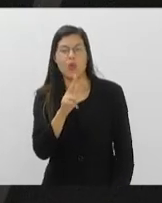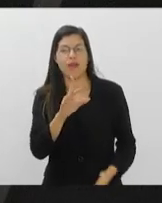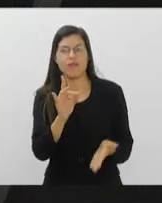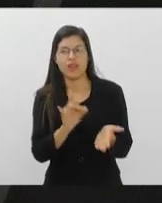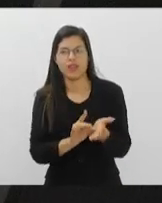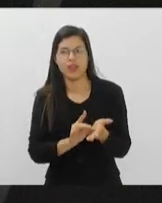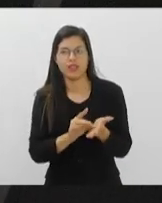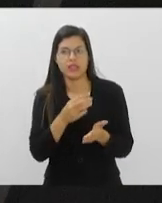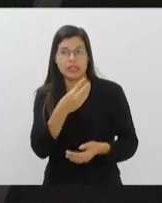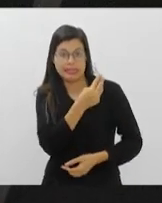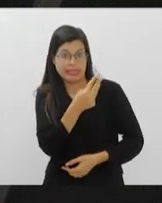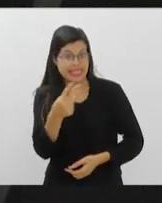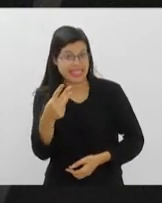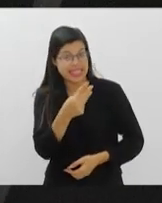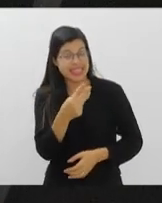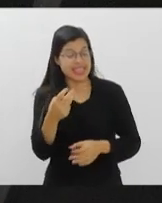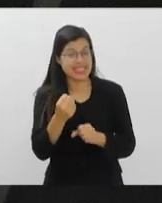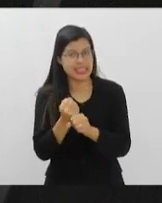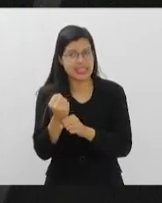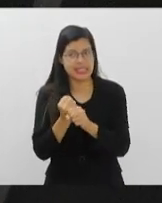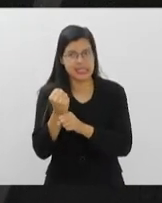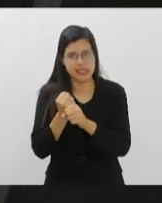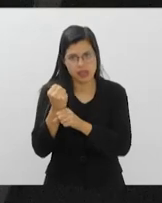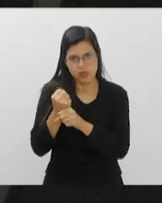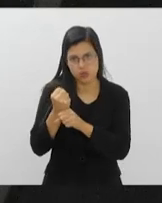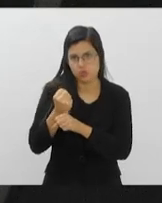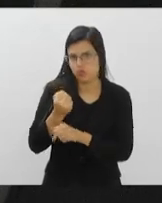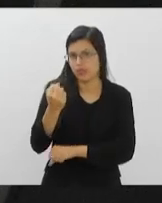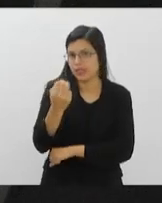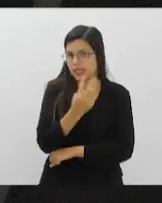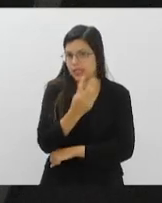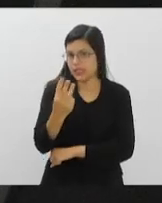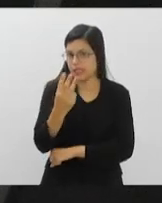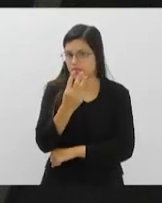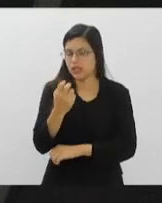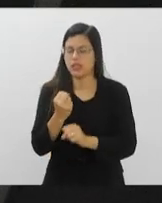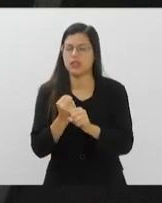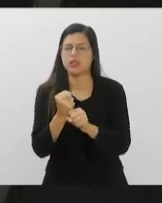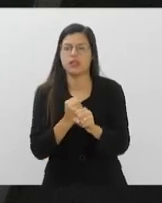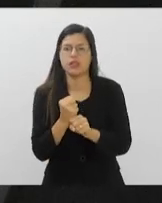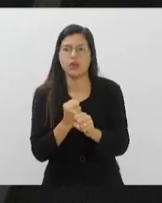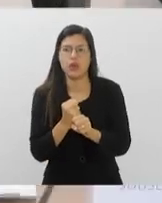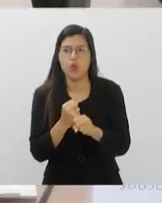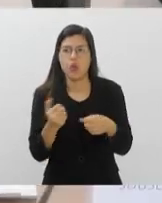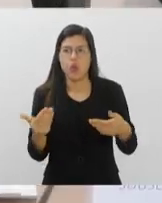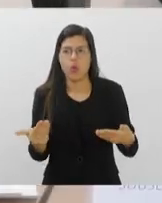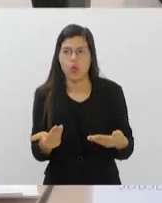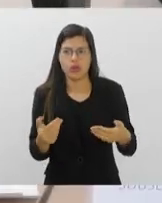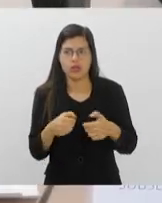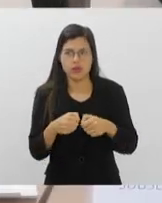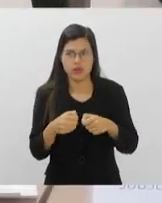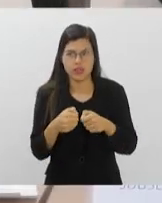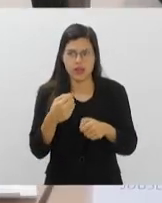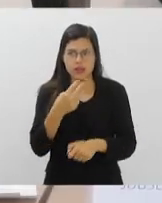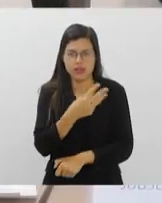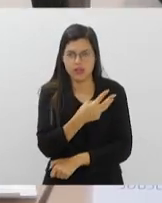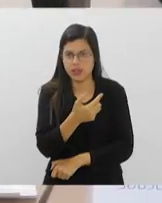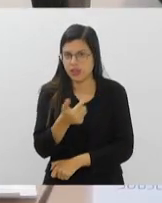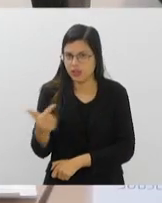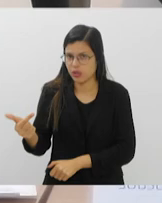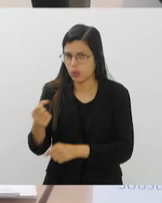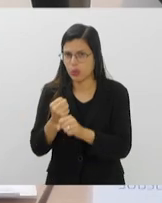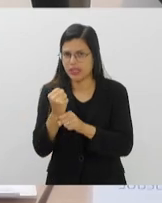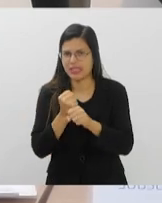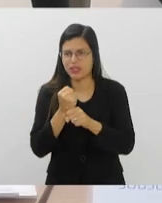33 anos 30 e 3 anos hoje eu estou fazendo 32 anos de